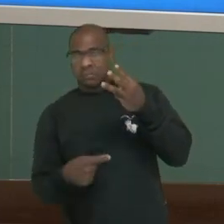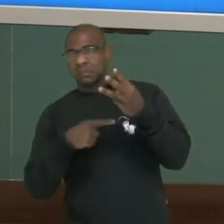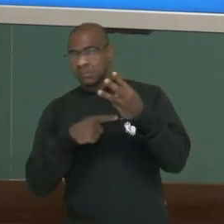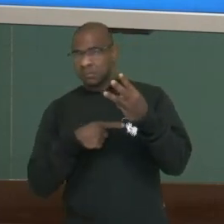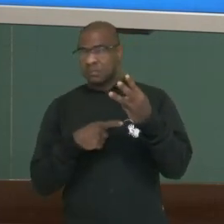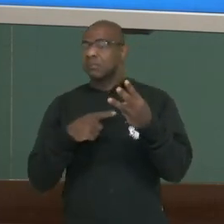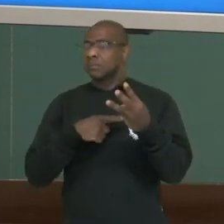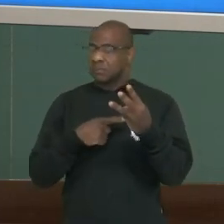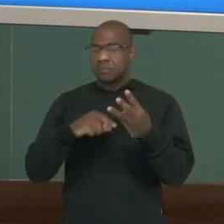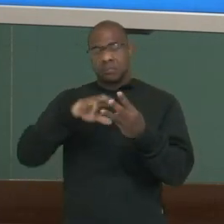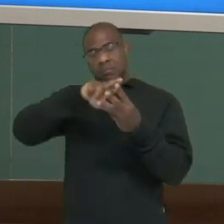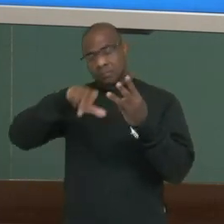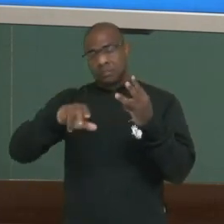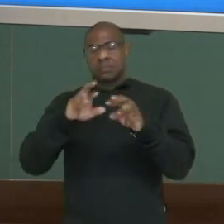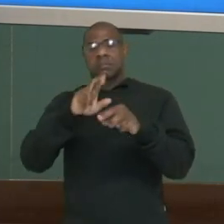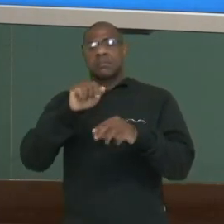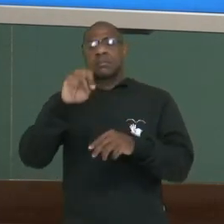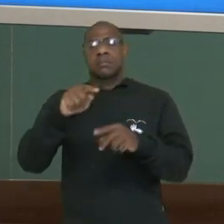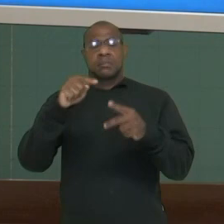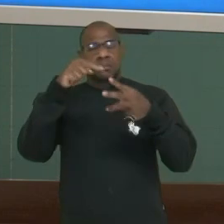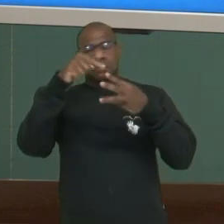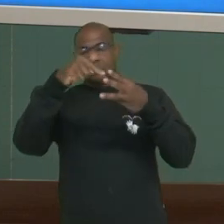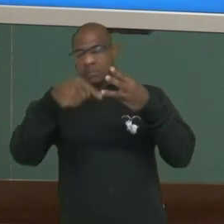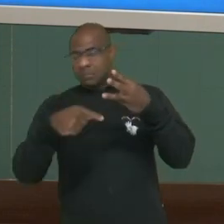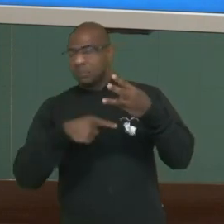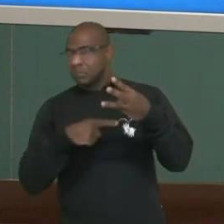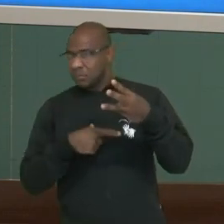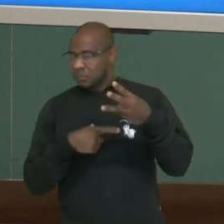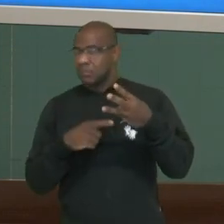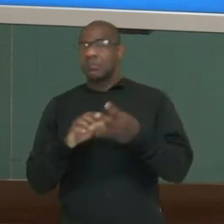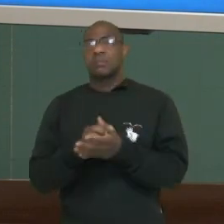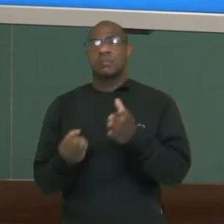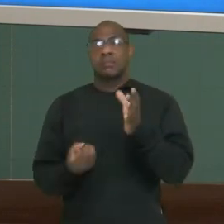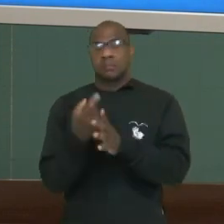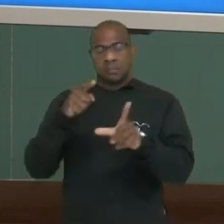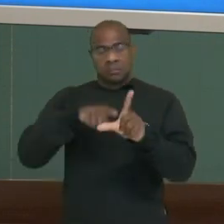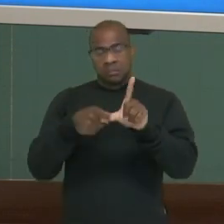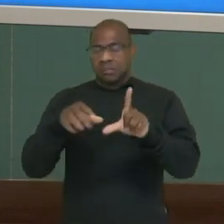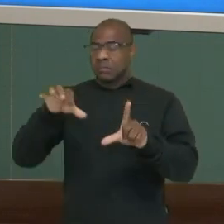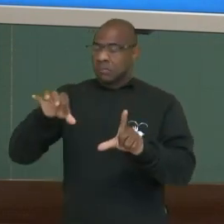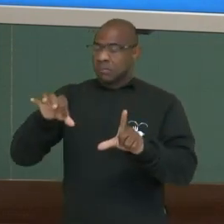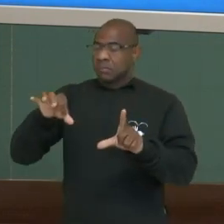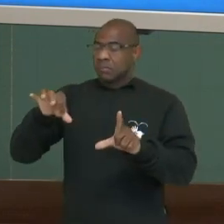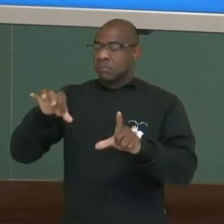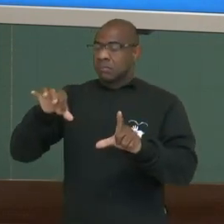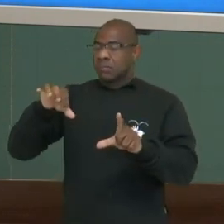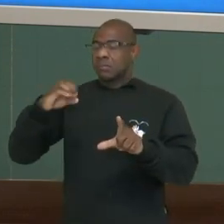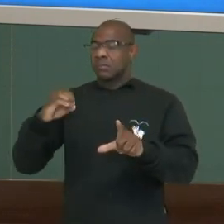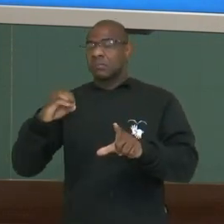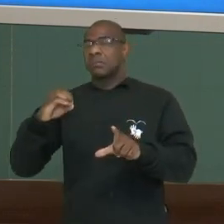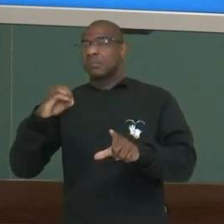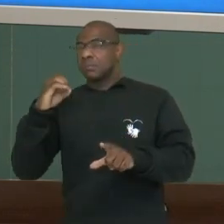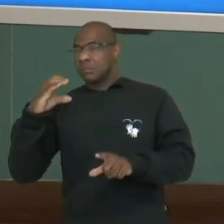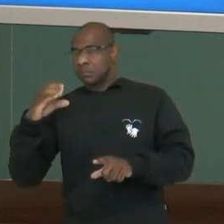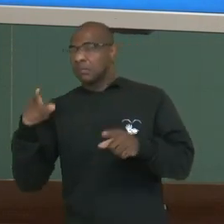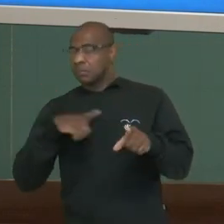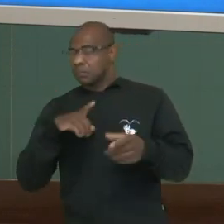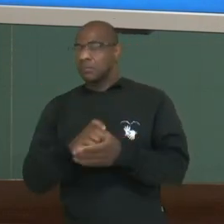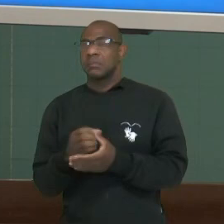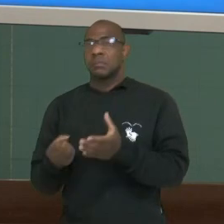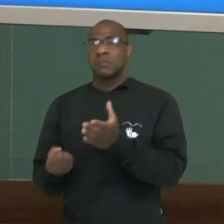a reta perpendicular, que ela é concorrente e também forma 90 graus. Nesse vídeo a gente falou sobre